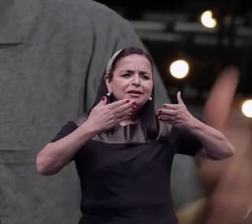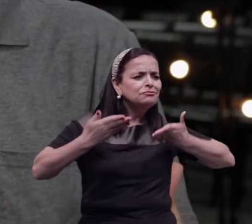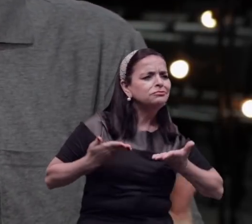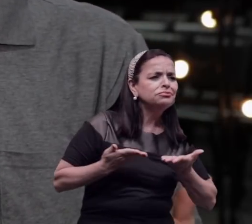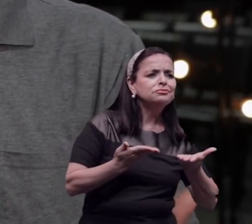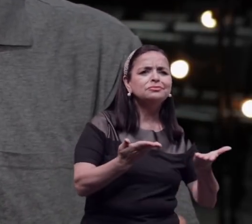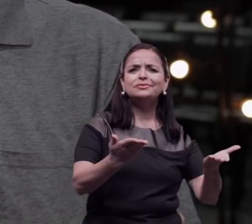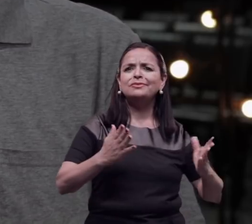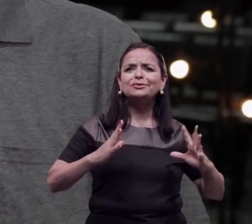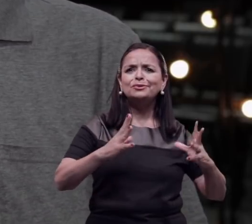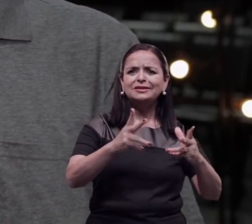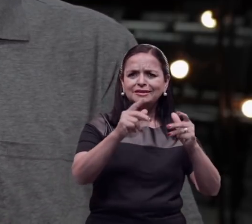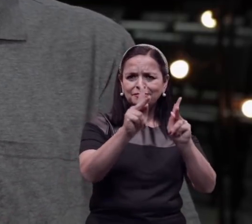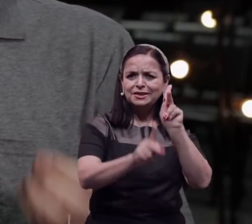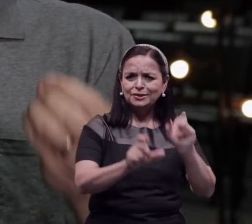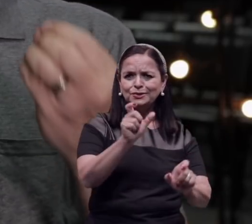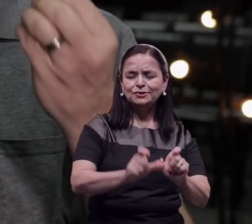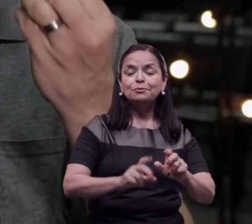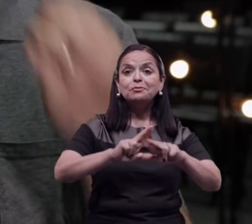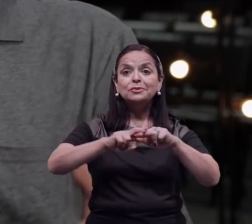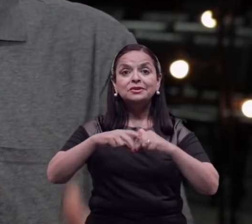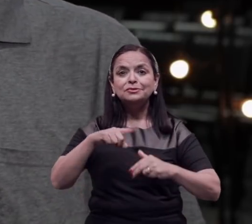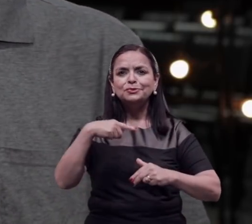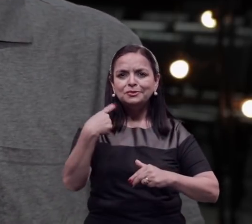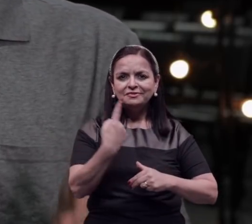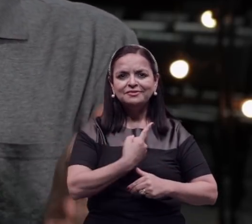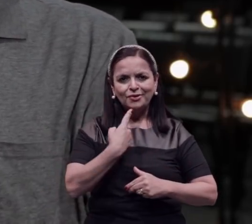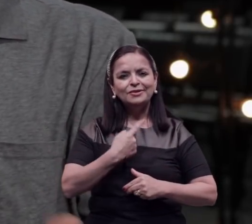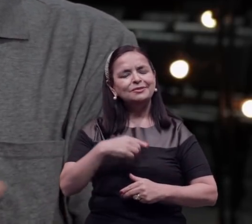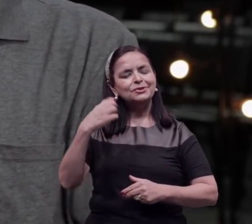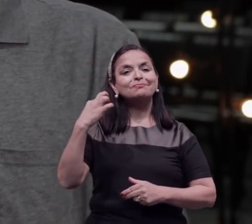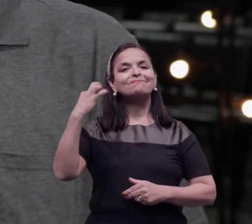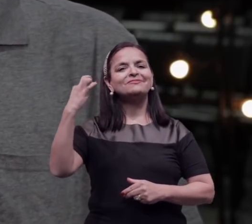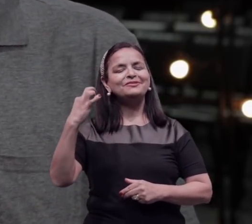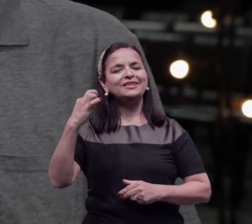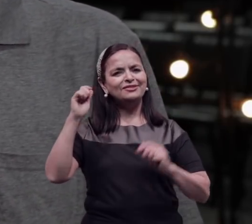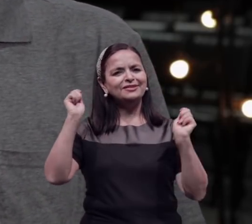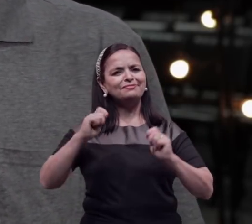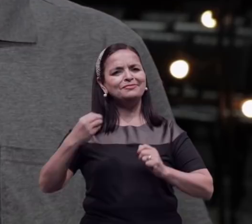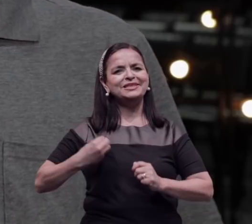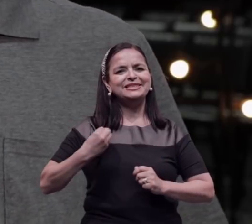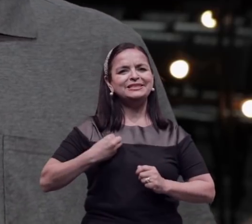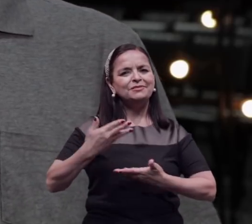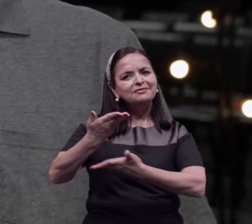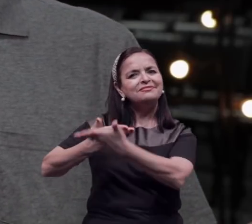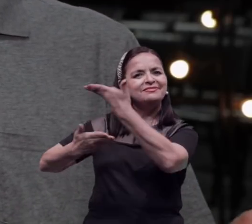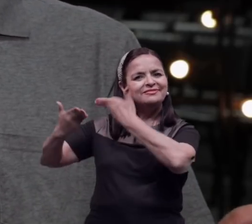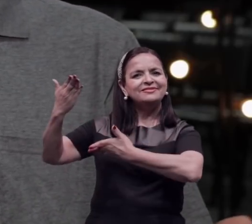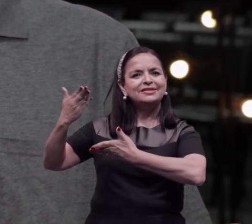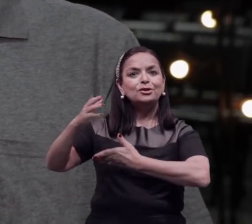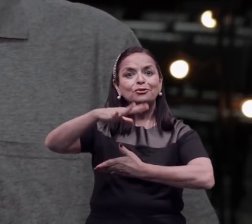aonde ele esteja. E é por isso que nós temos o privilégio de investir nessa obra. Todo aquele que tem